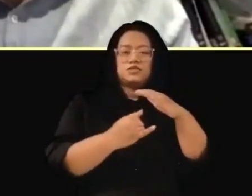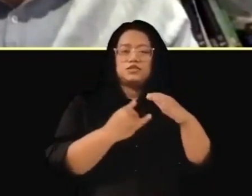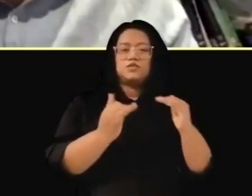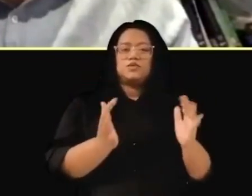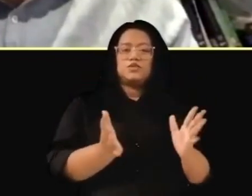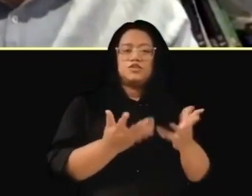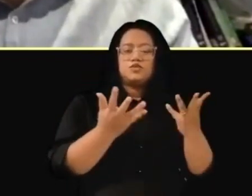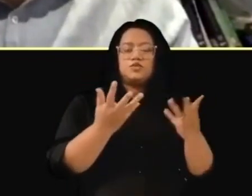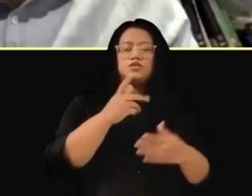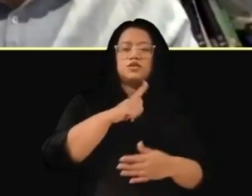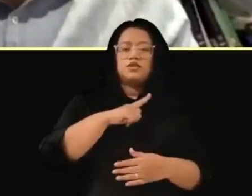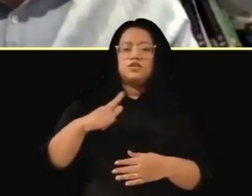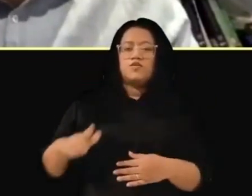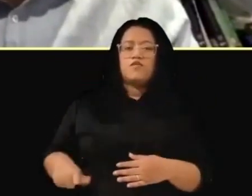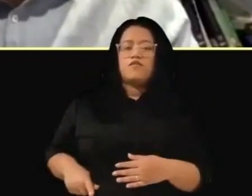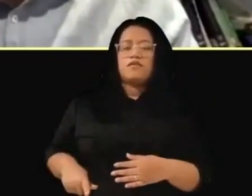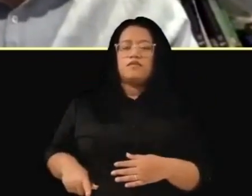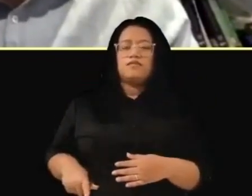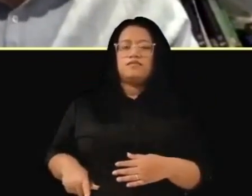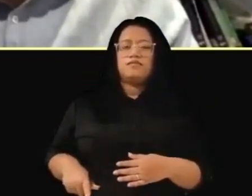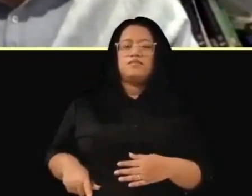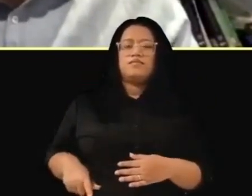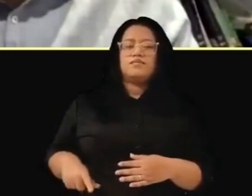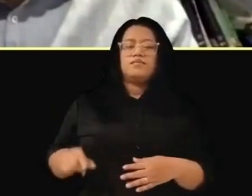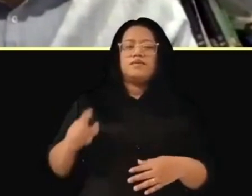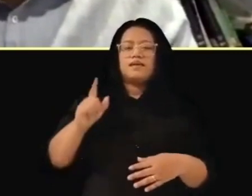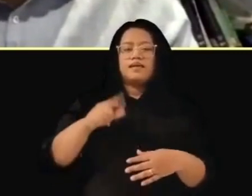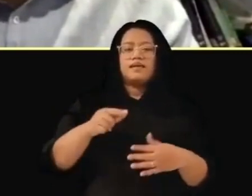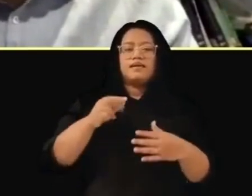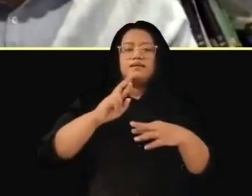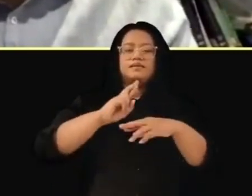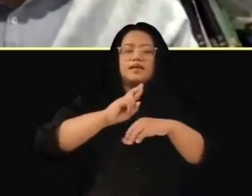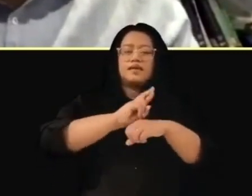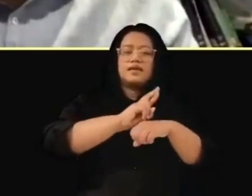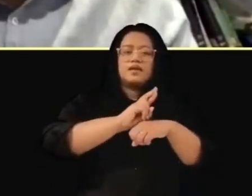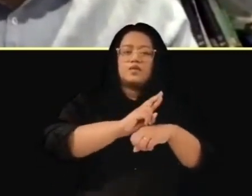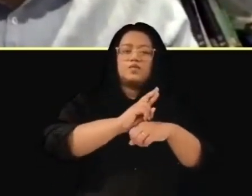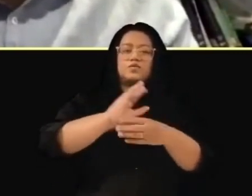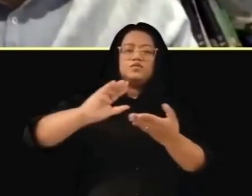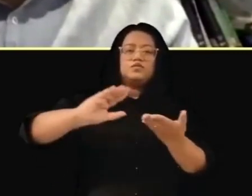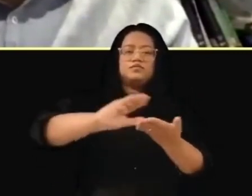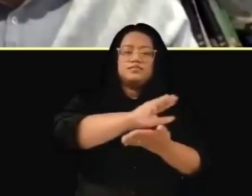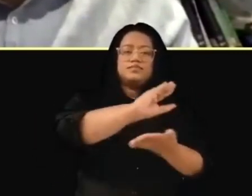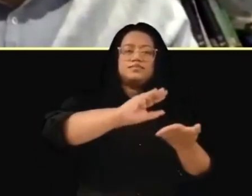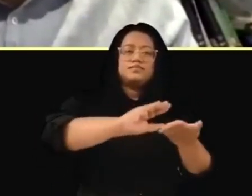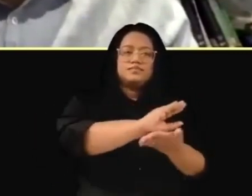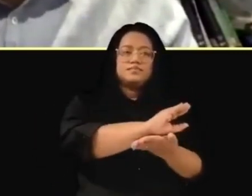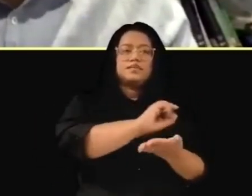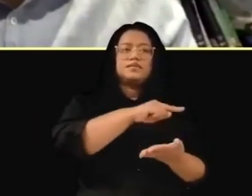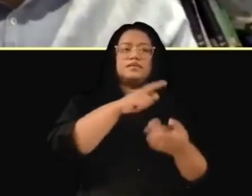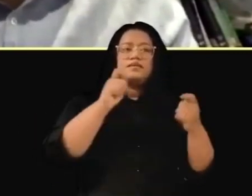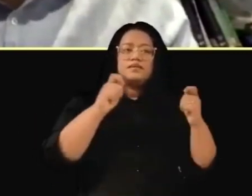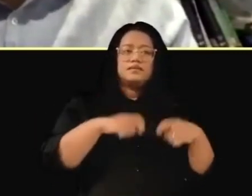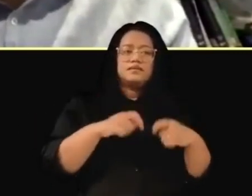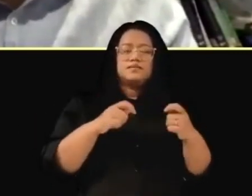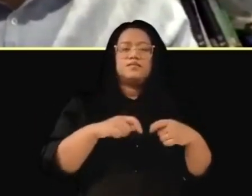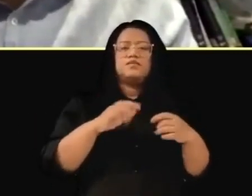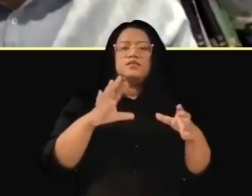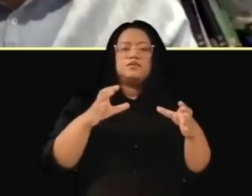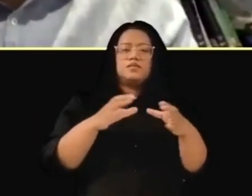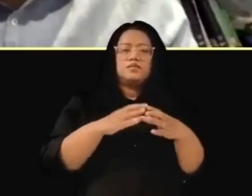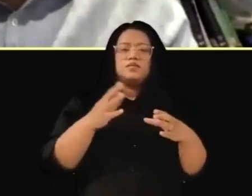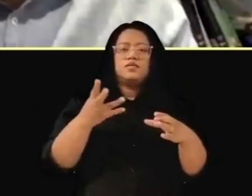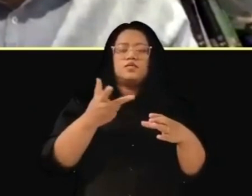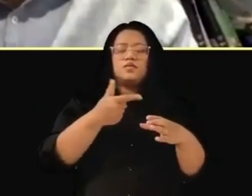estimulando os governos, né, a aportar os recursos que são previstos, mas que não chegam, para que a gente possa ter ali, sim, um corpo técnico